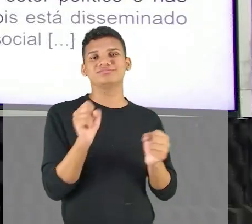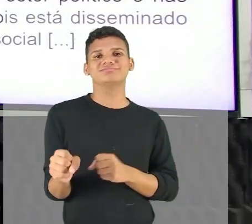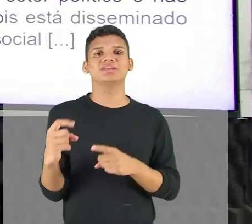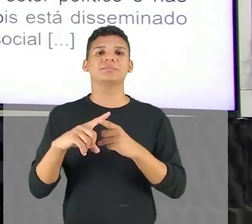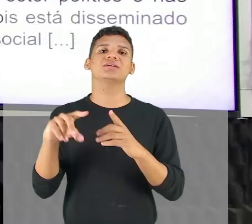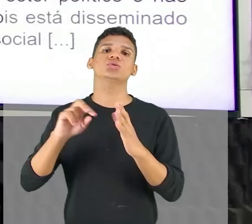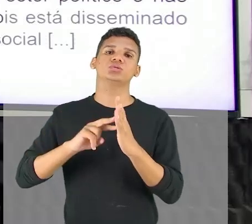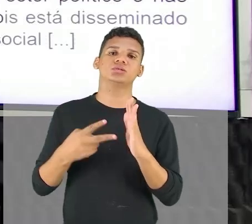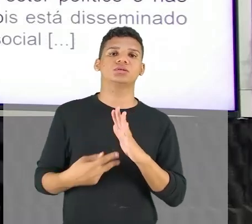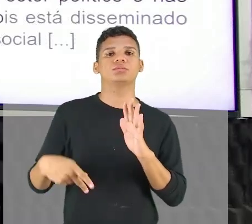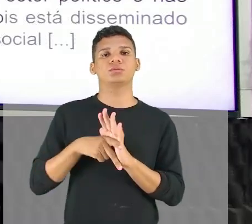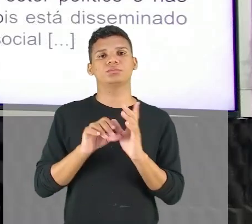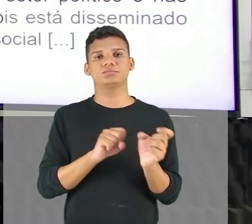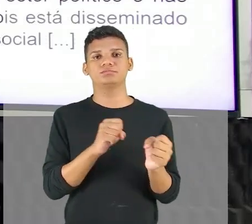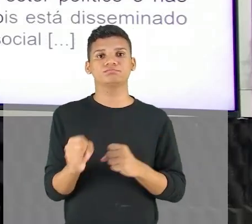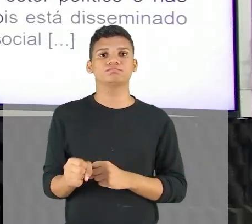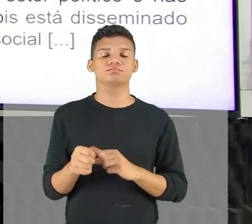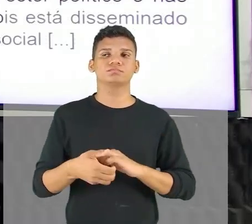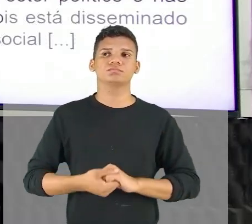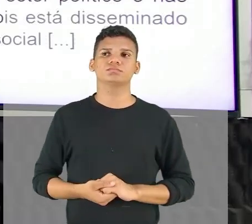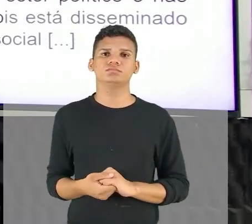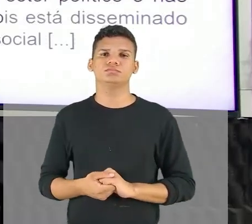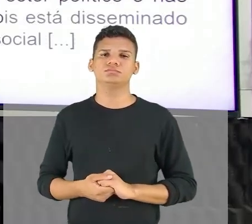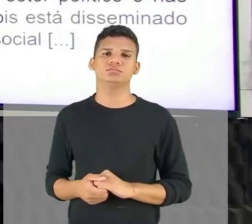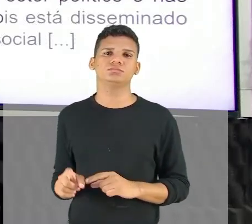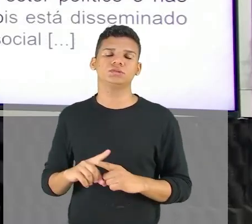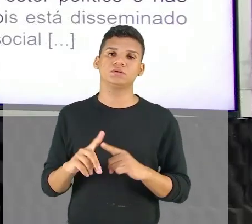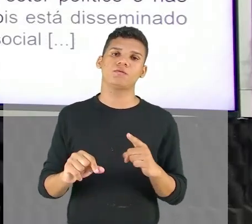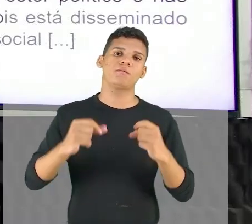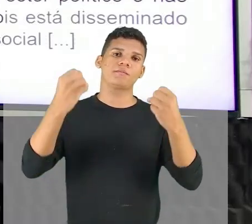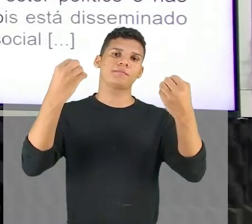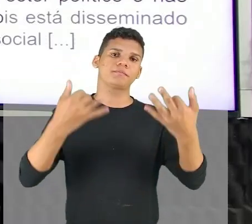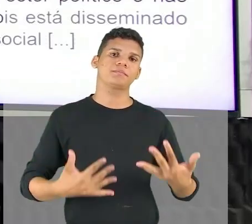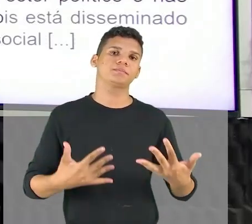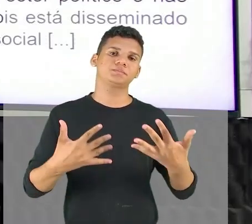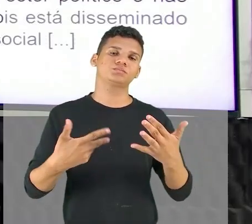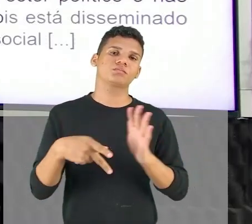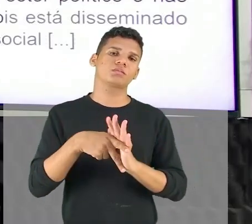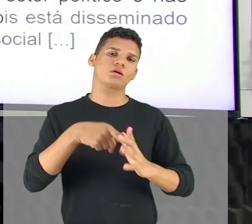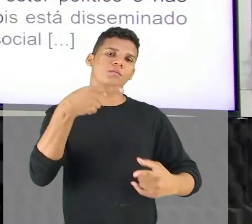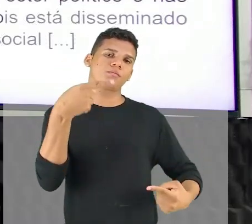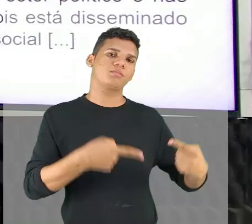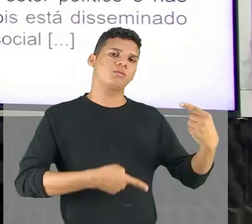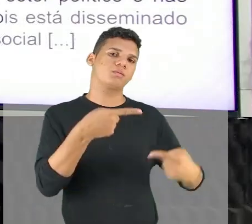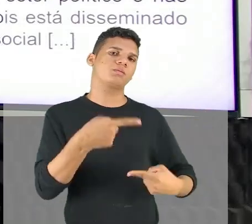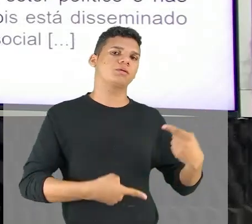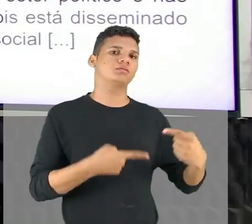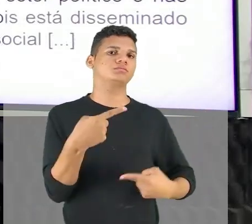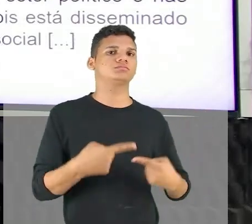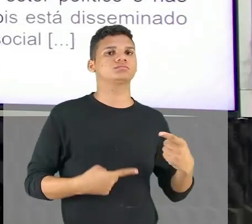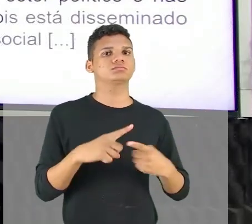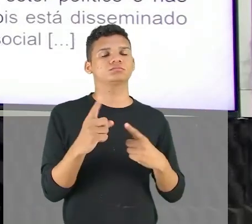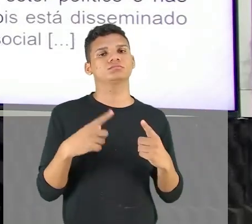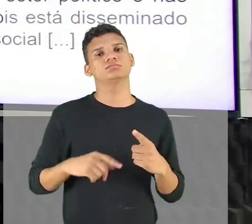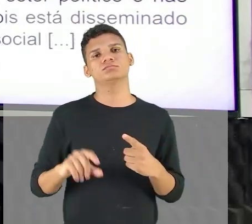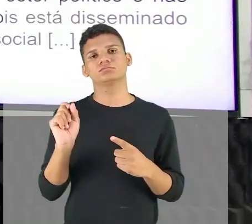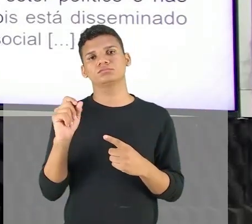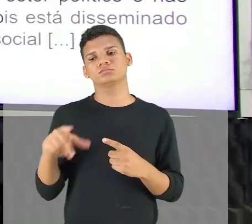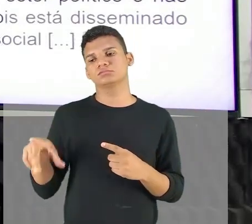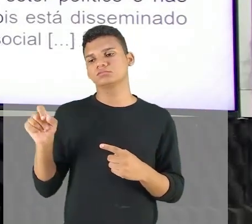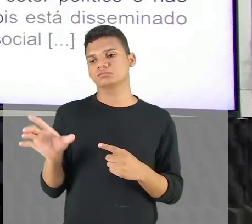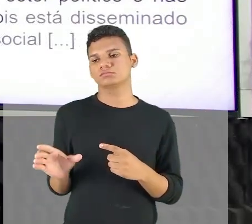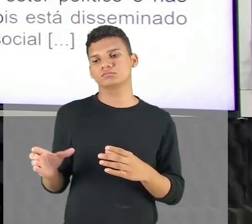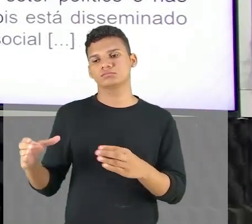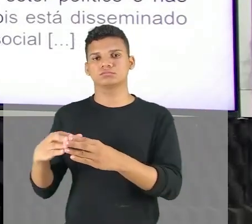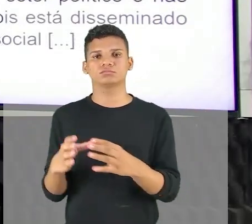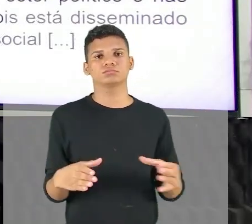que poder ele não está só na dimensão política, né? Ele está dividido em vários